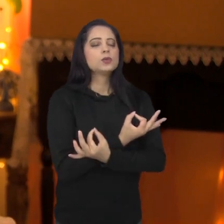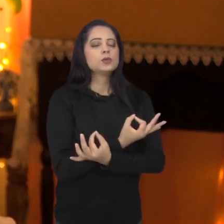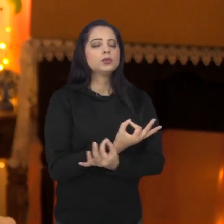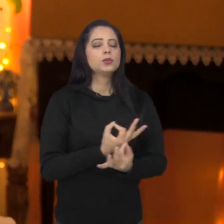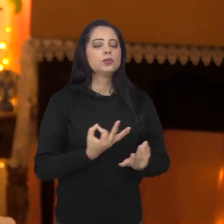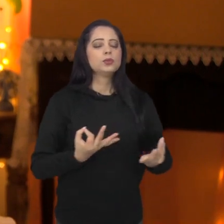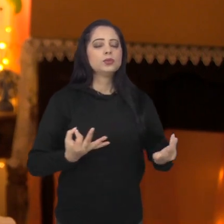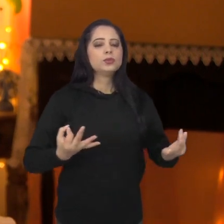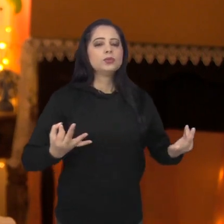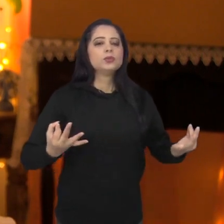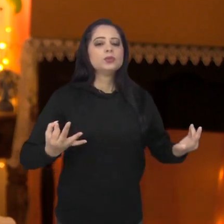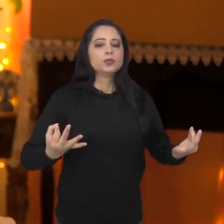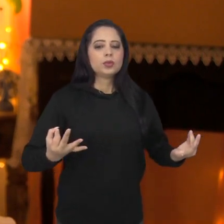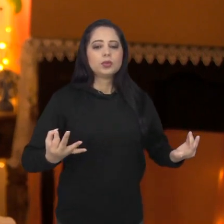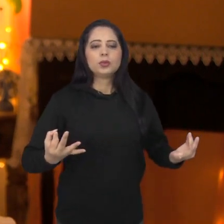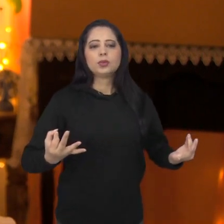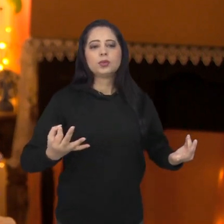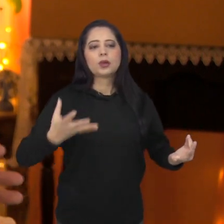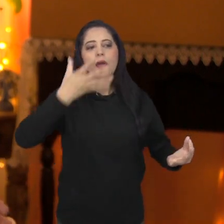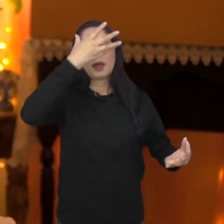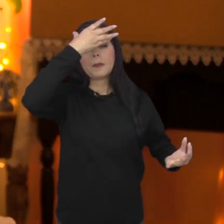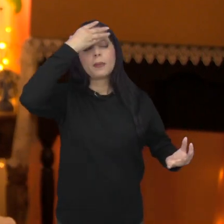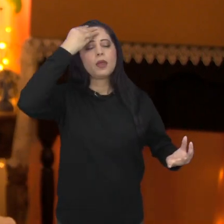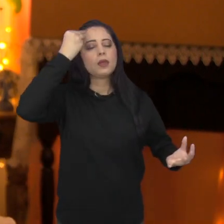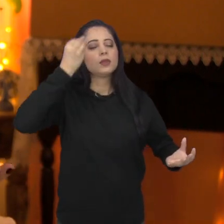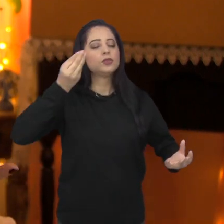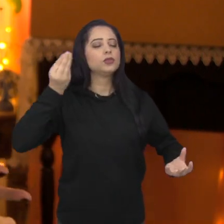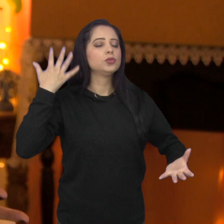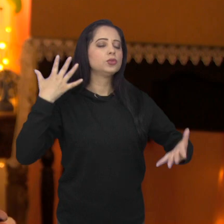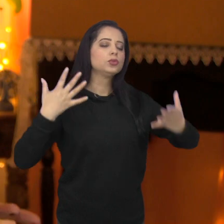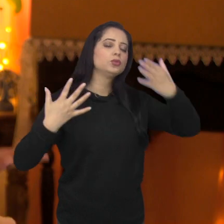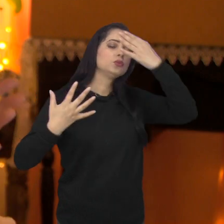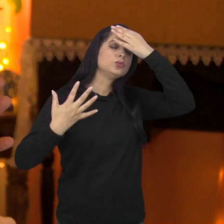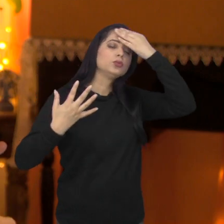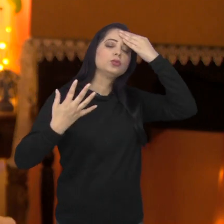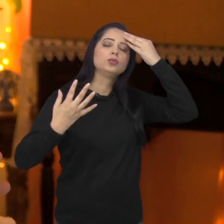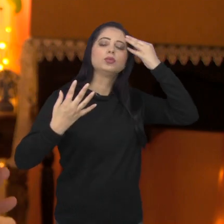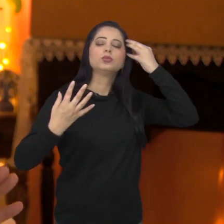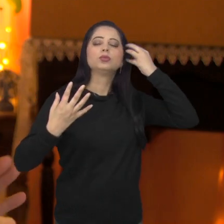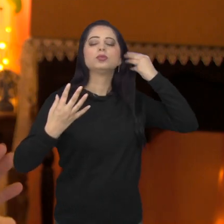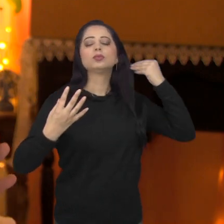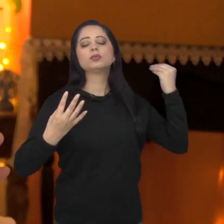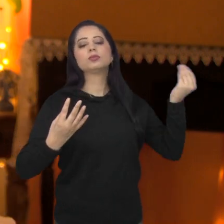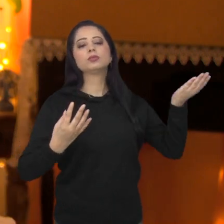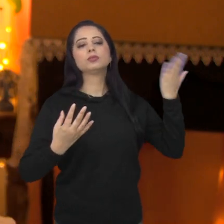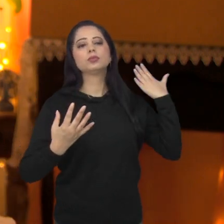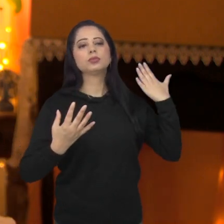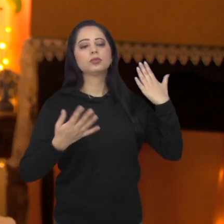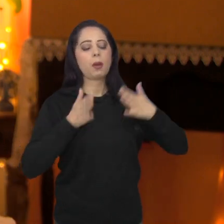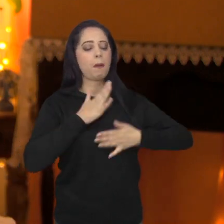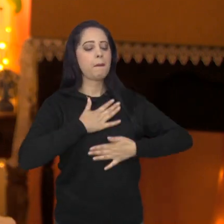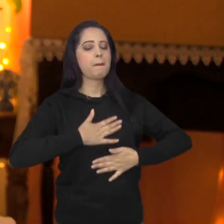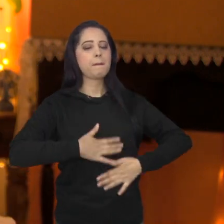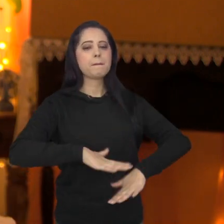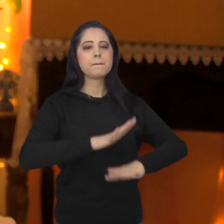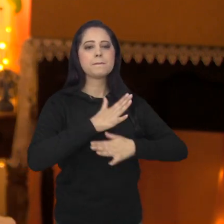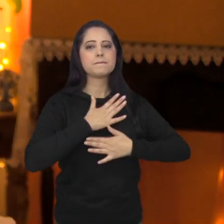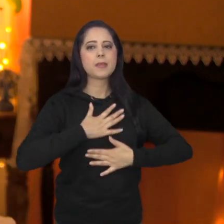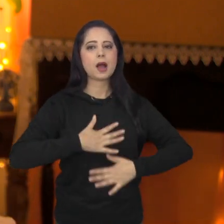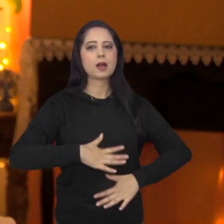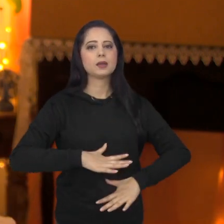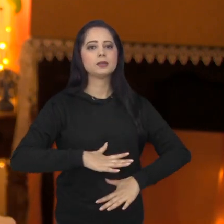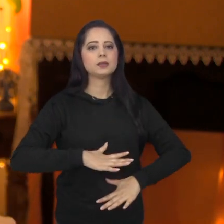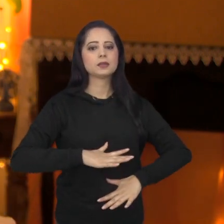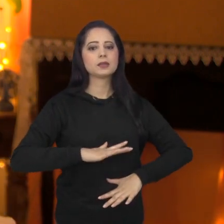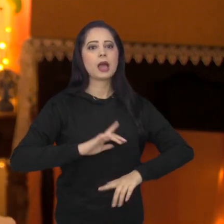ele passa, né? Ele passa, deixa ele passar e fica ali, concentra, relaxa, porque aí sim você